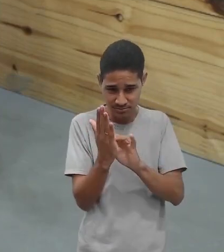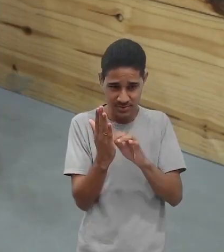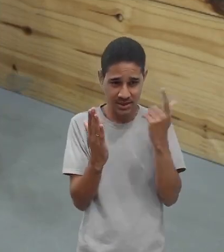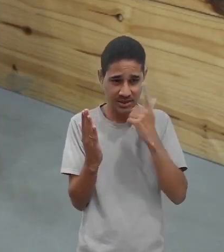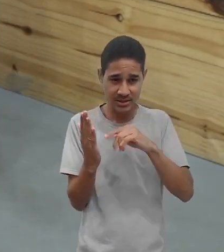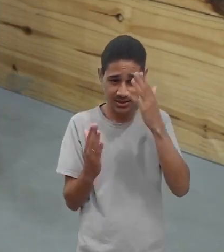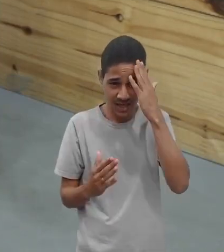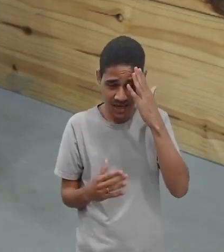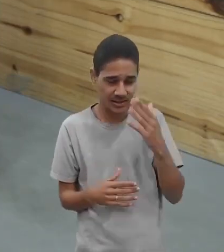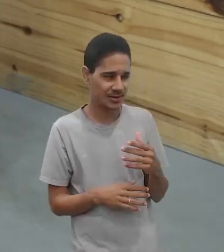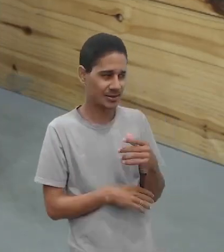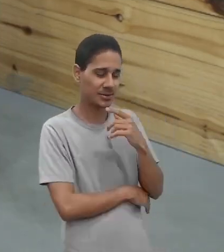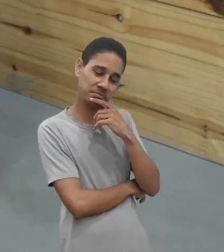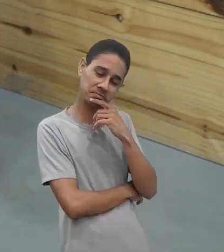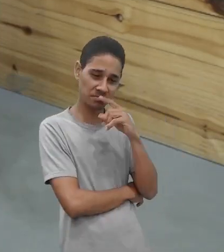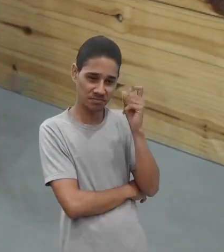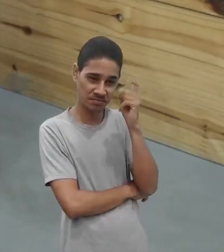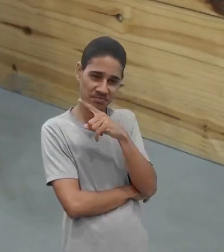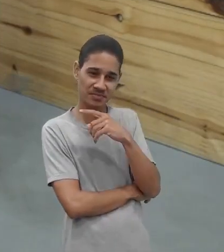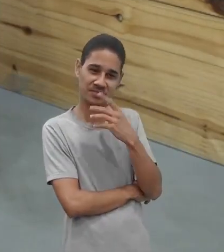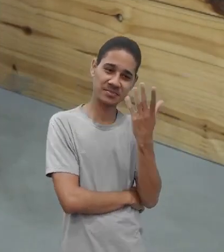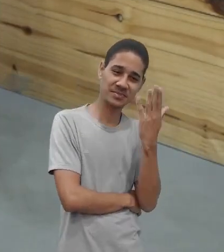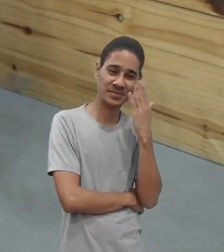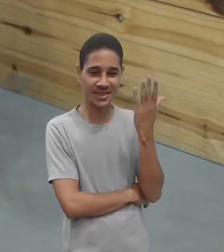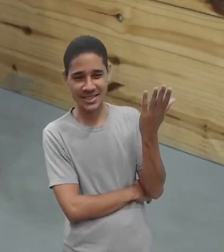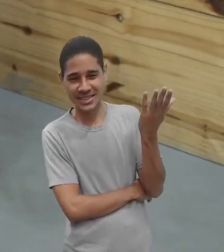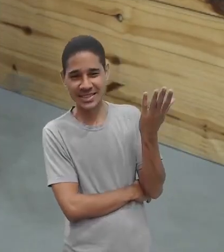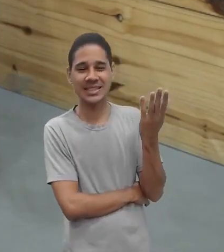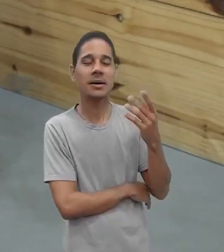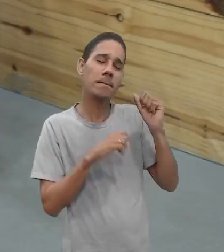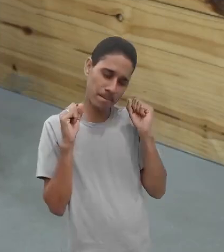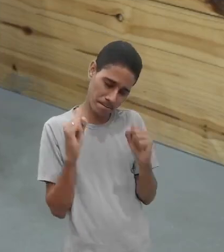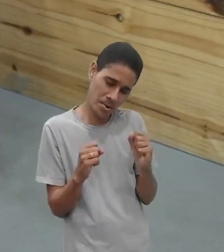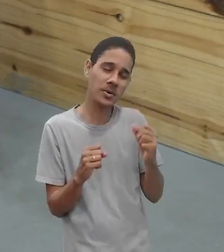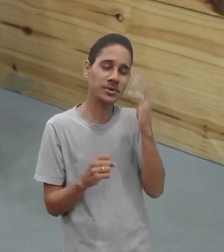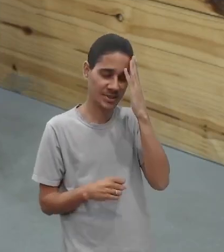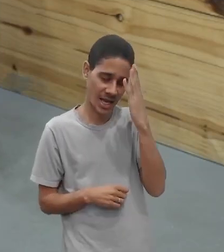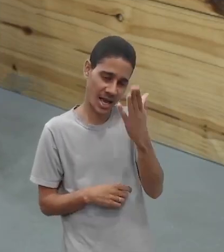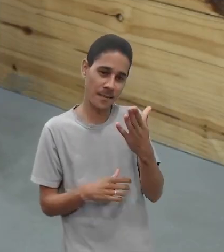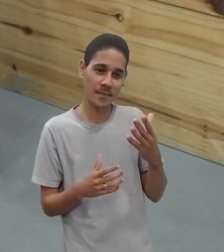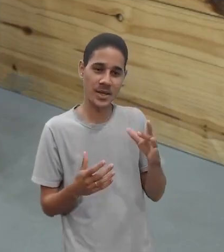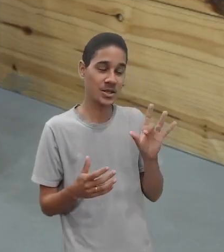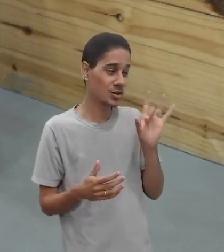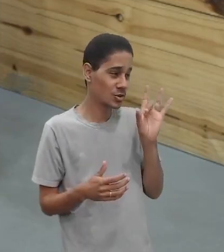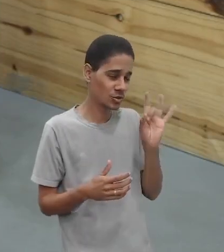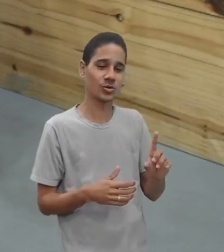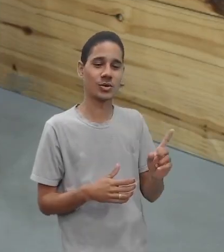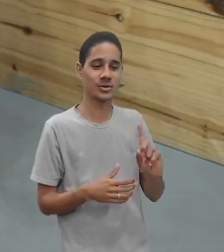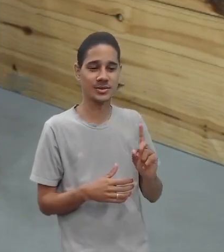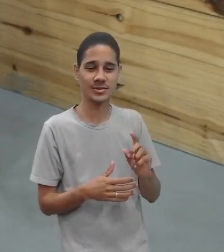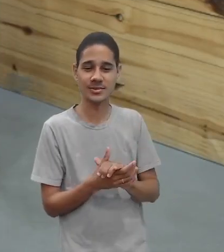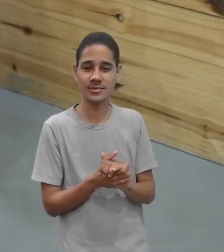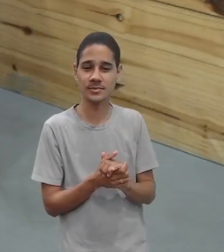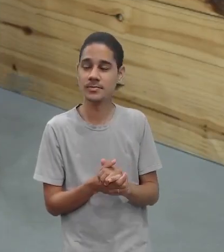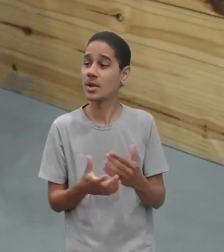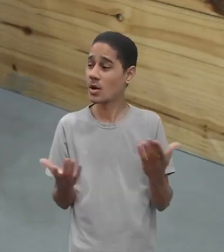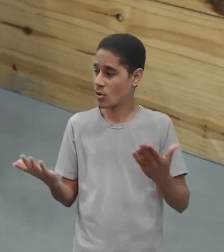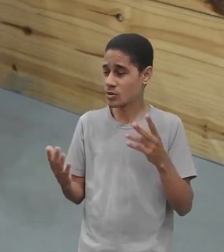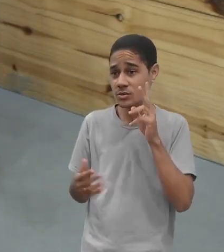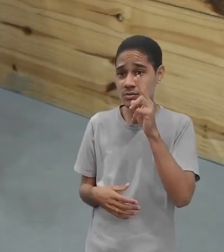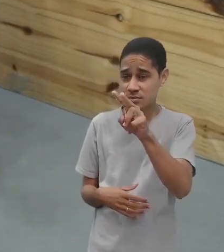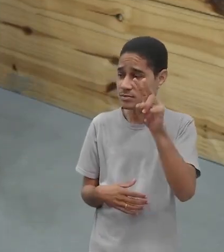professora, mas é o começo. Pode ser, né? Pode ser, que mas sim, não né? apenas. Não apenas, e é o que a gente tem visto.